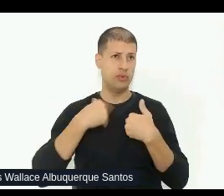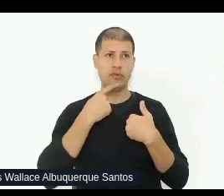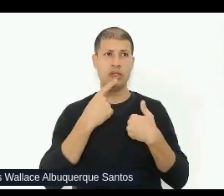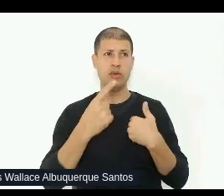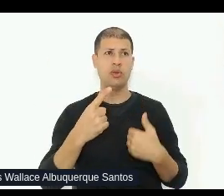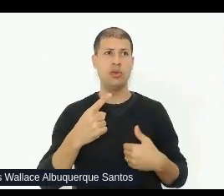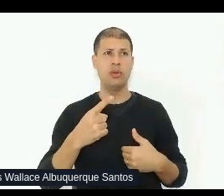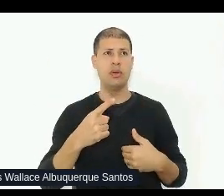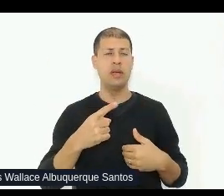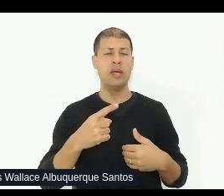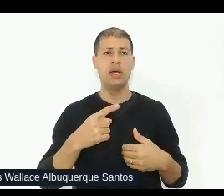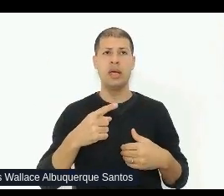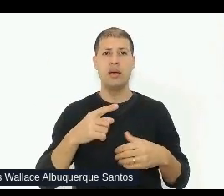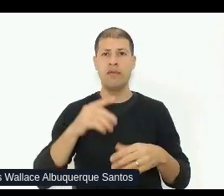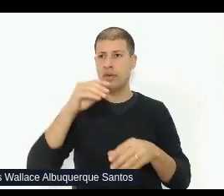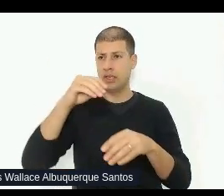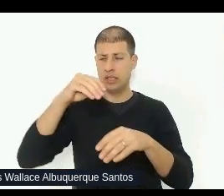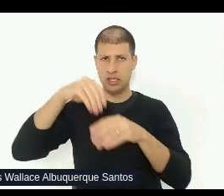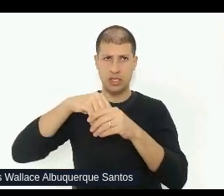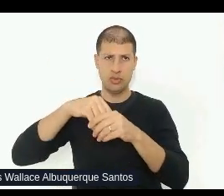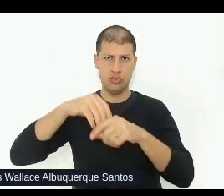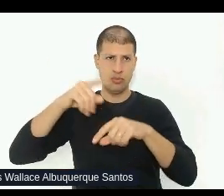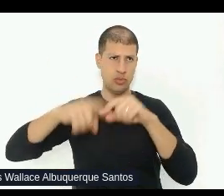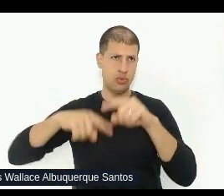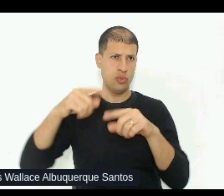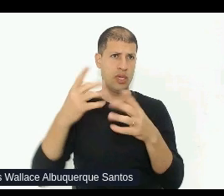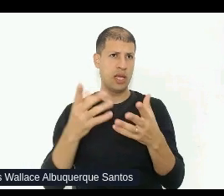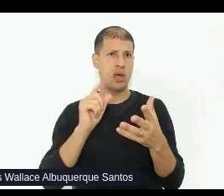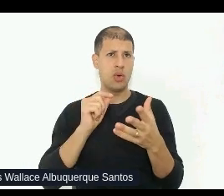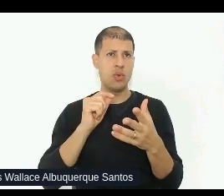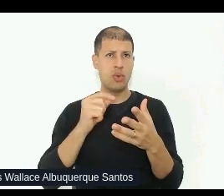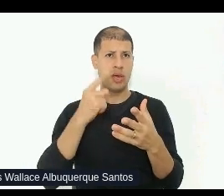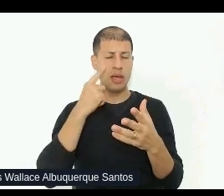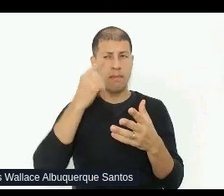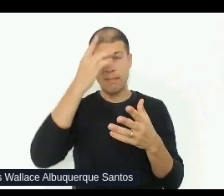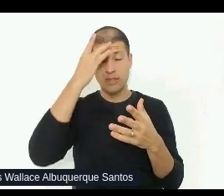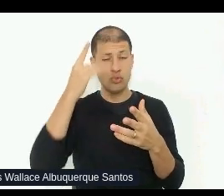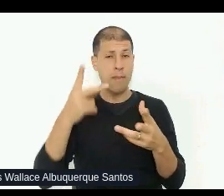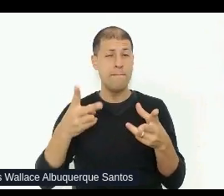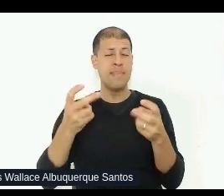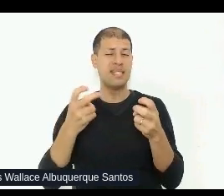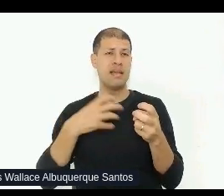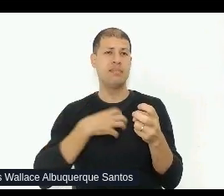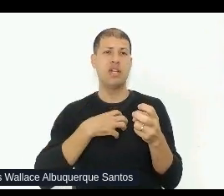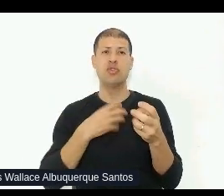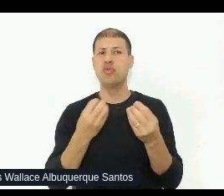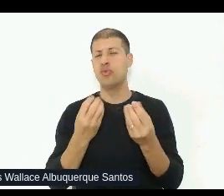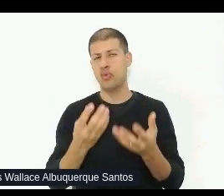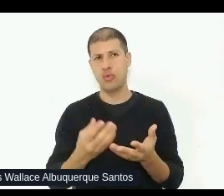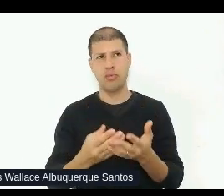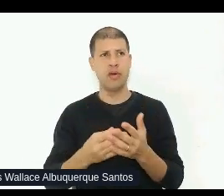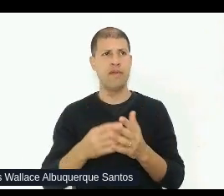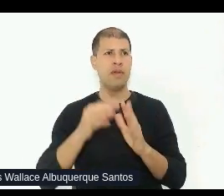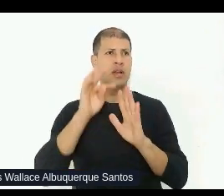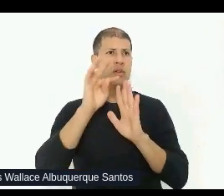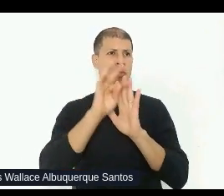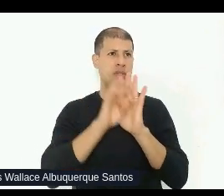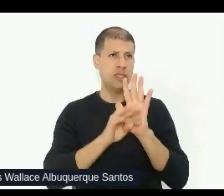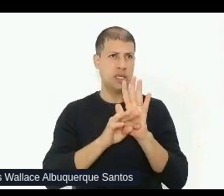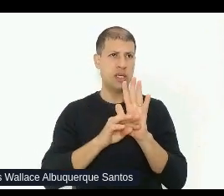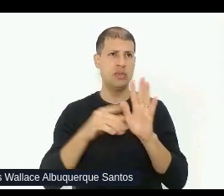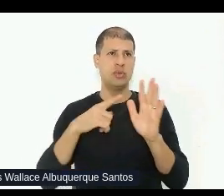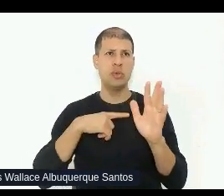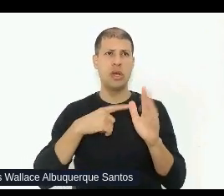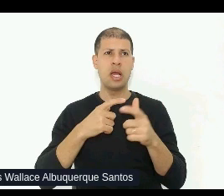está explicando que dentro do produto, o que eu queria validar era a percepção das pessoas do texto, da dica em si, ali, né? Se ela entendia aquela